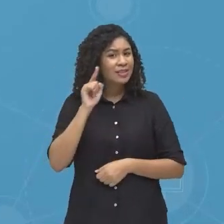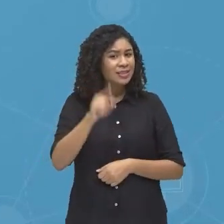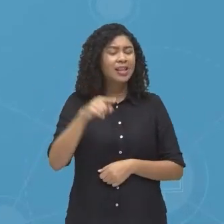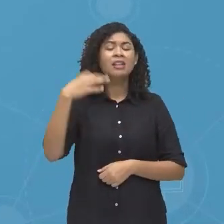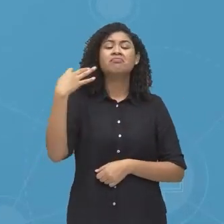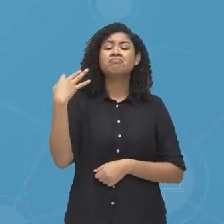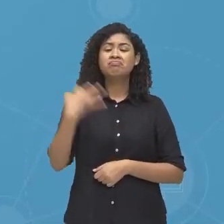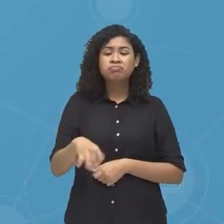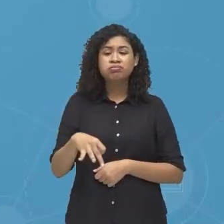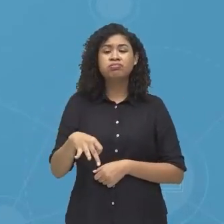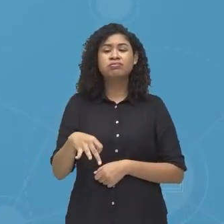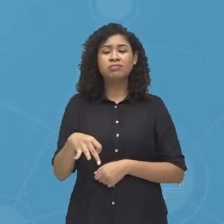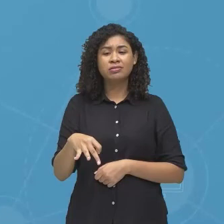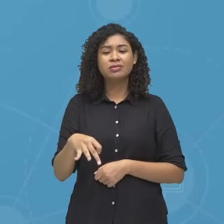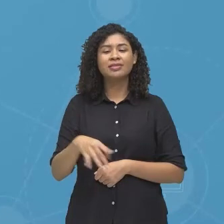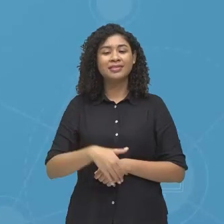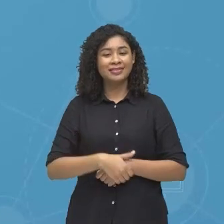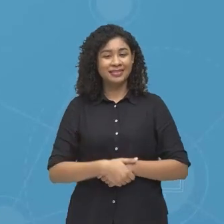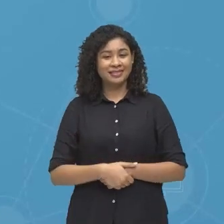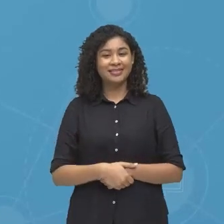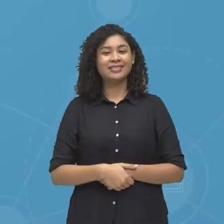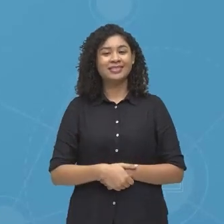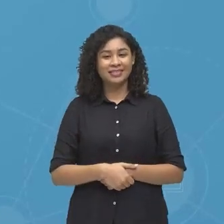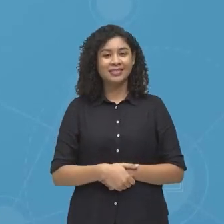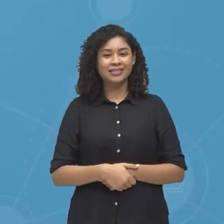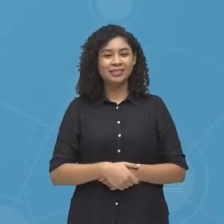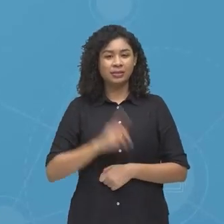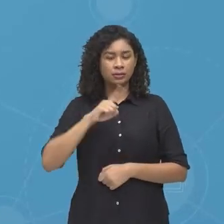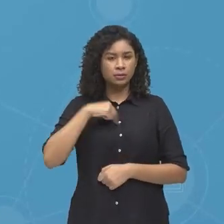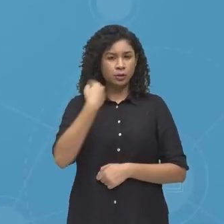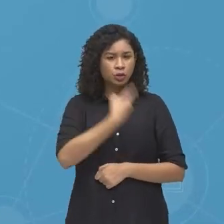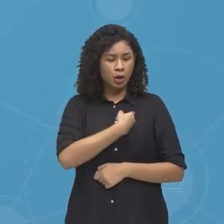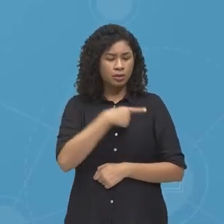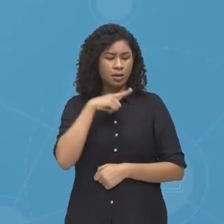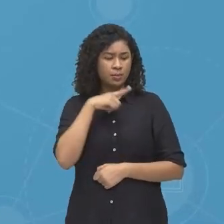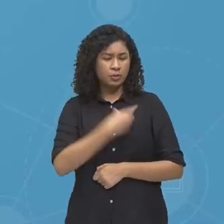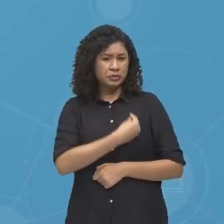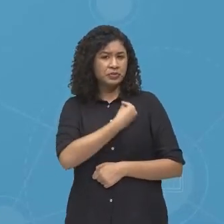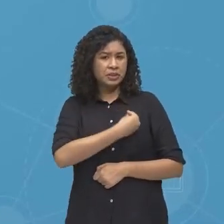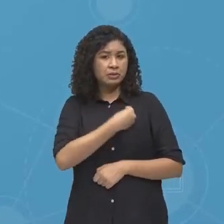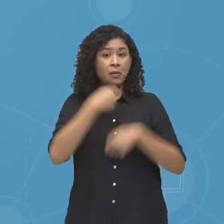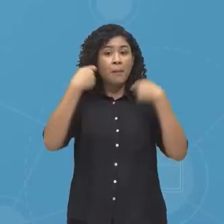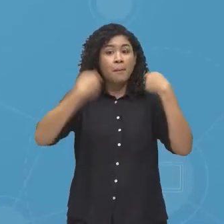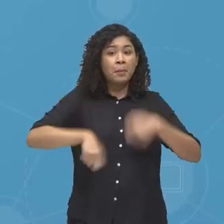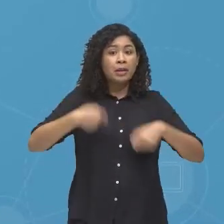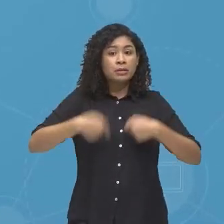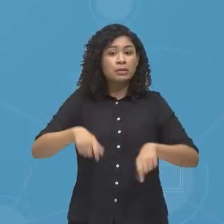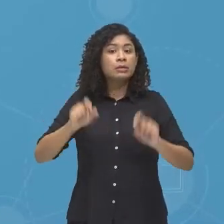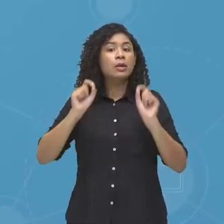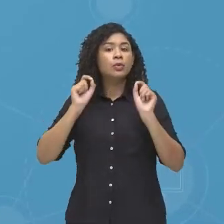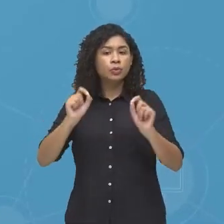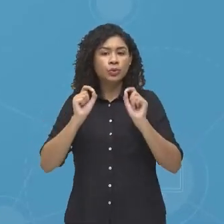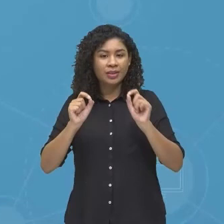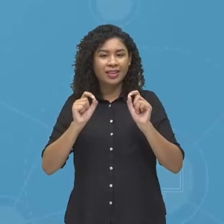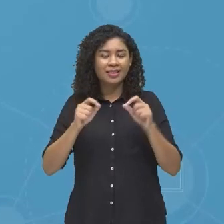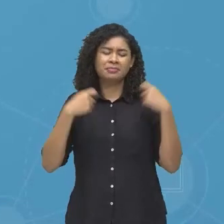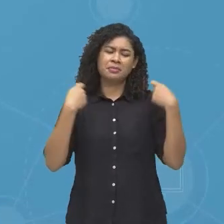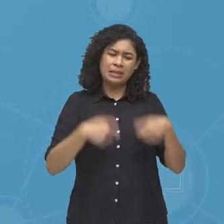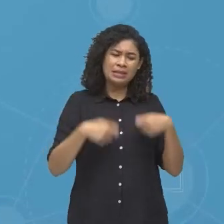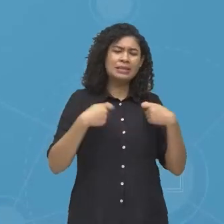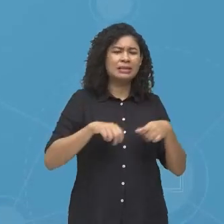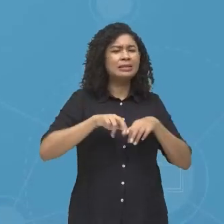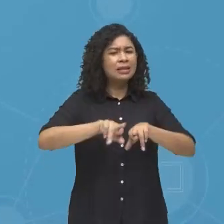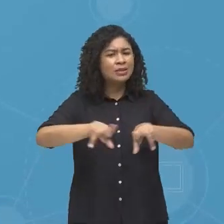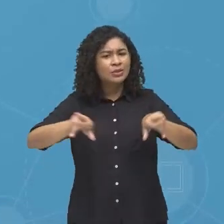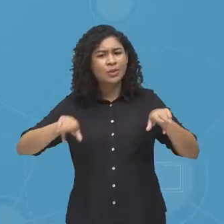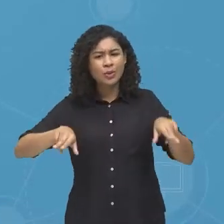completamente certa. Né? Nós existimos e temos, na verdade, necessidades, temos demandas, e aí a